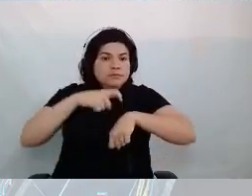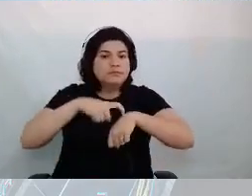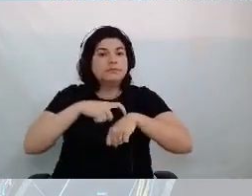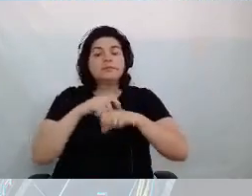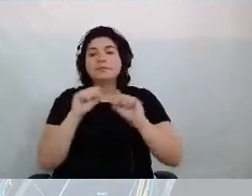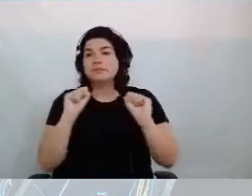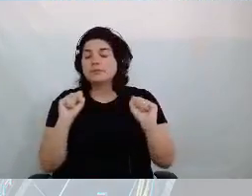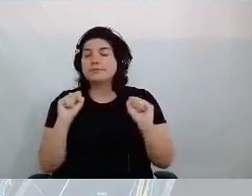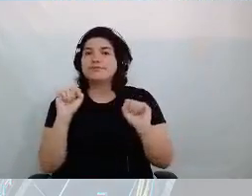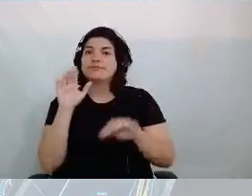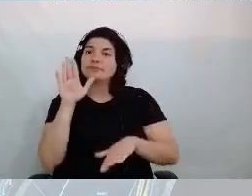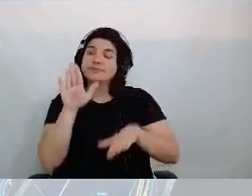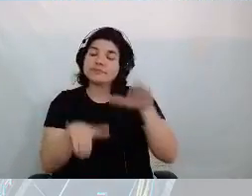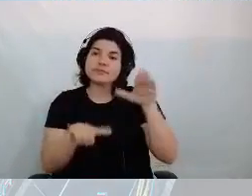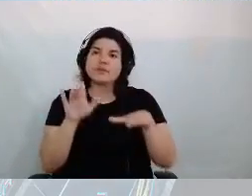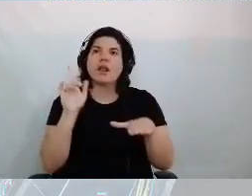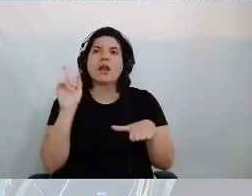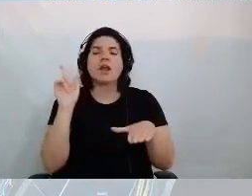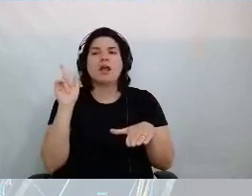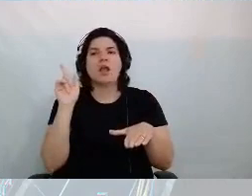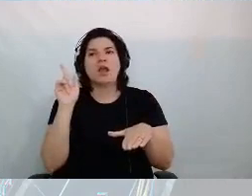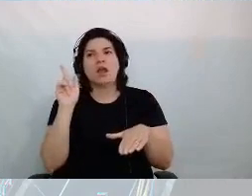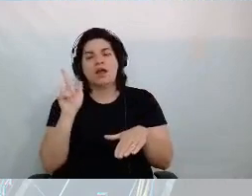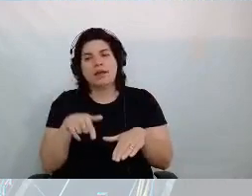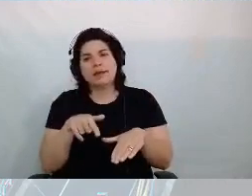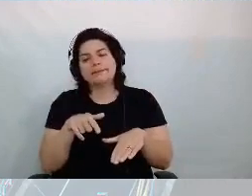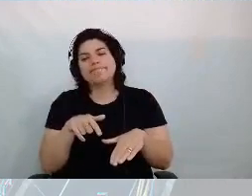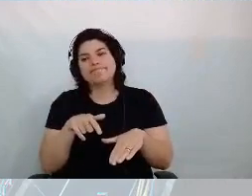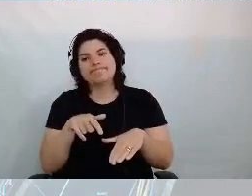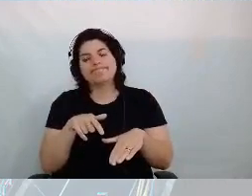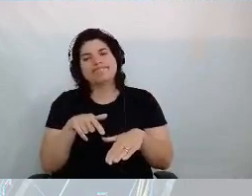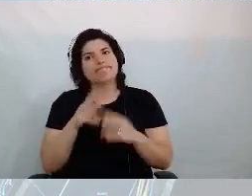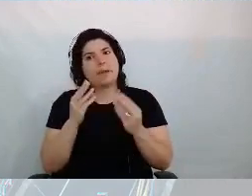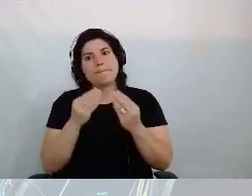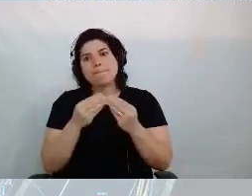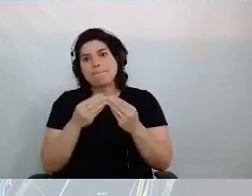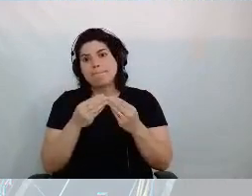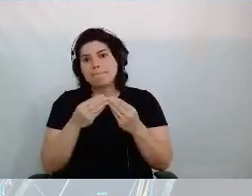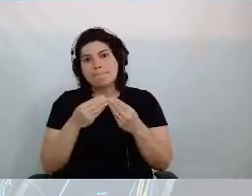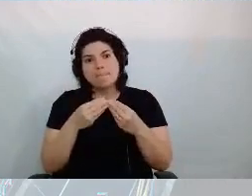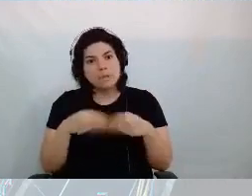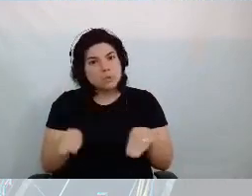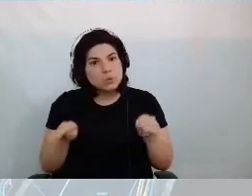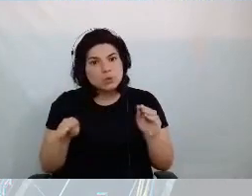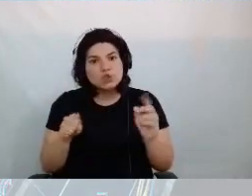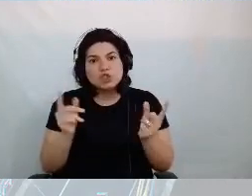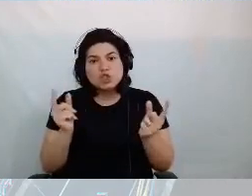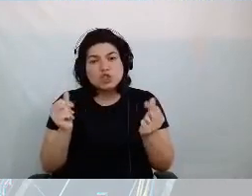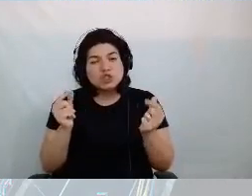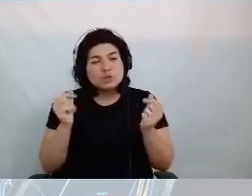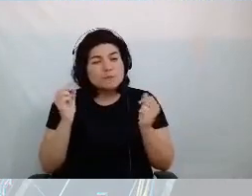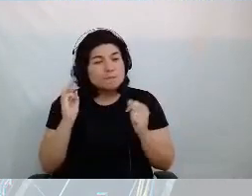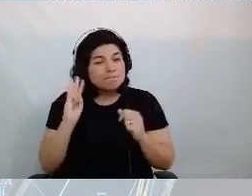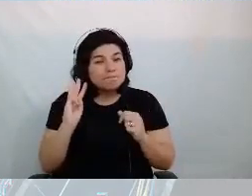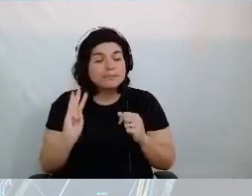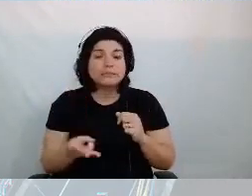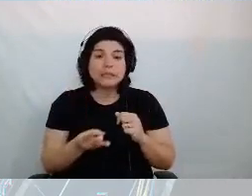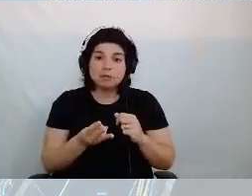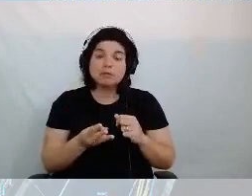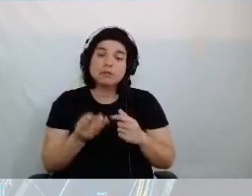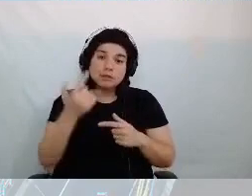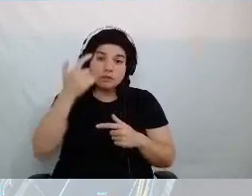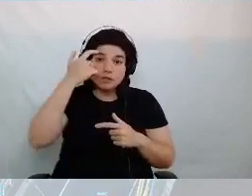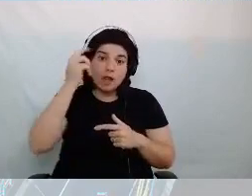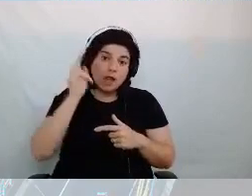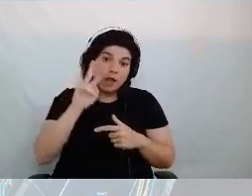ali de um prejuízo de milhões. E aí? Lembra? Reduzir riscos, impactos para